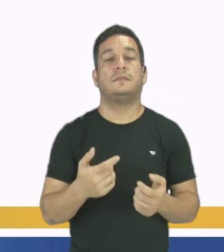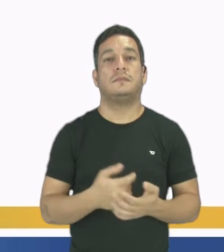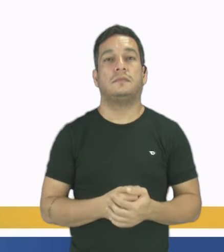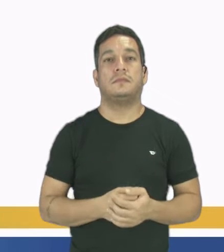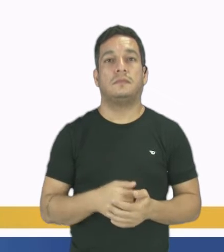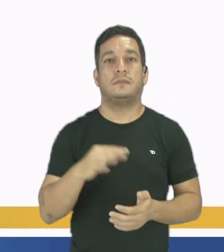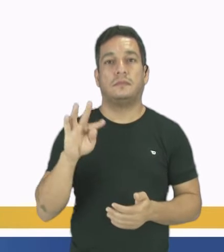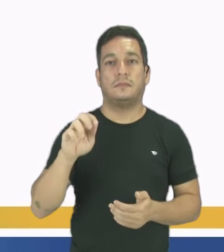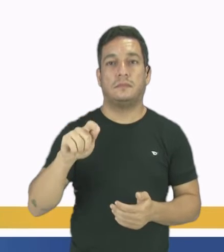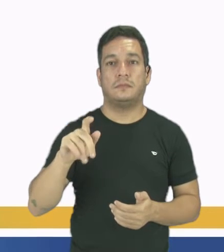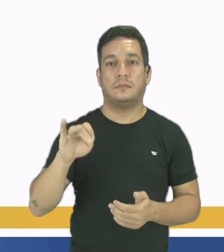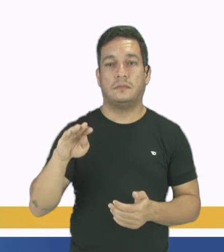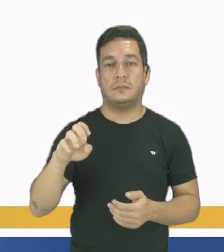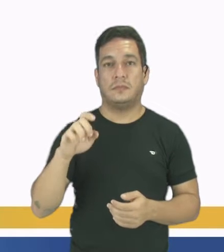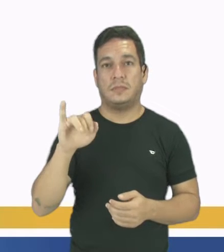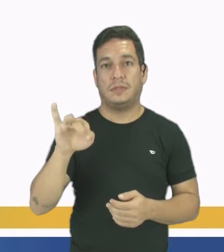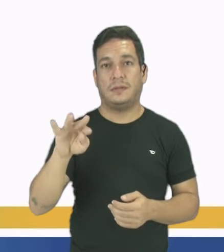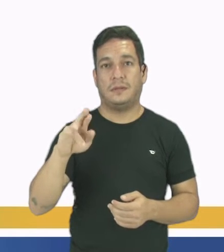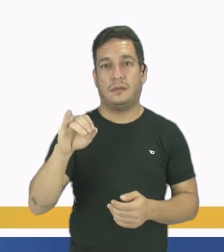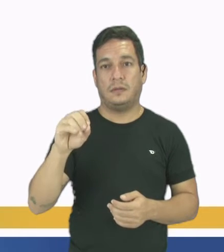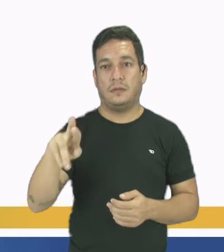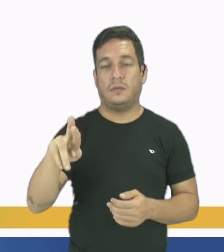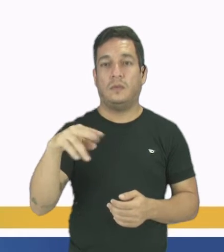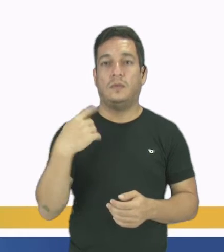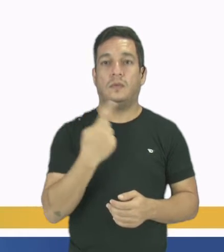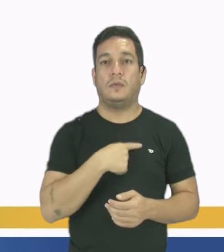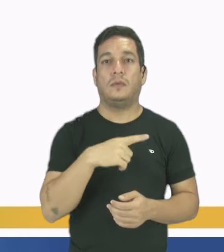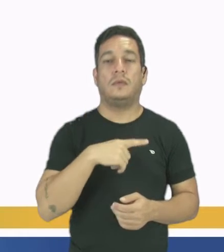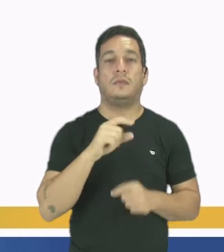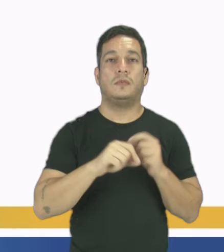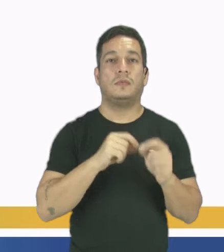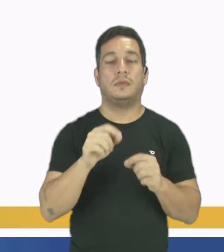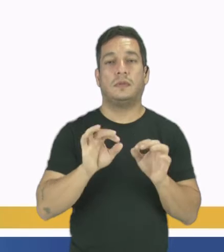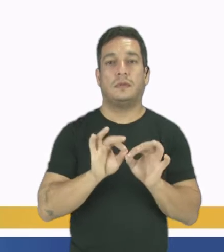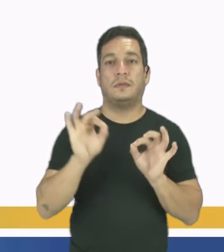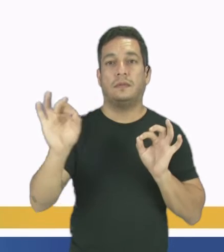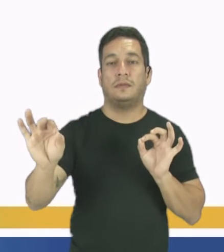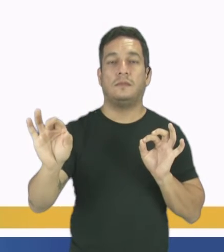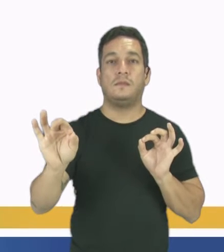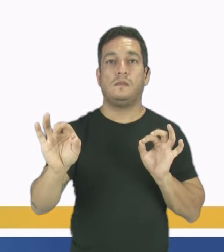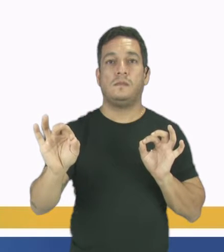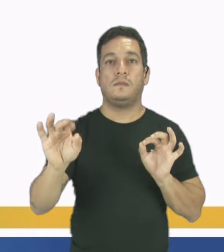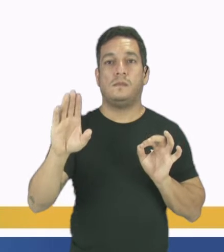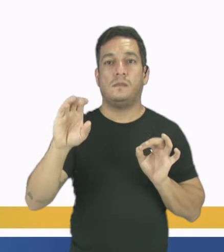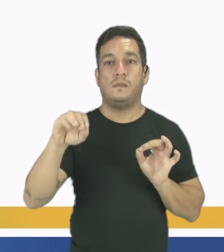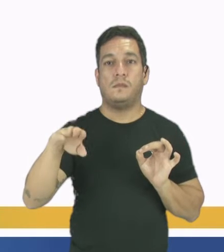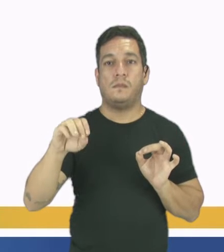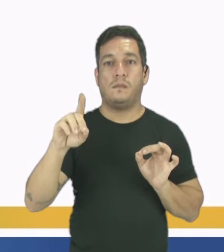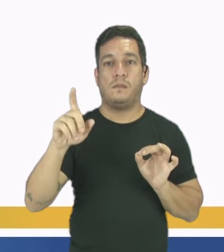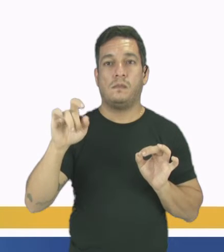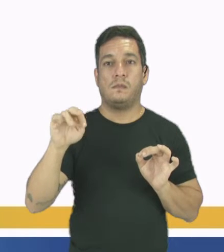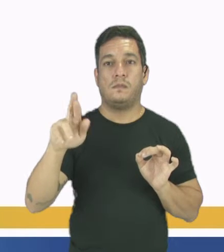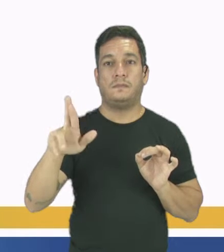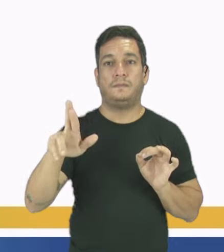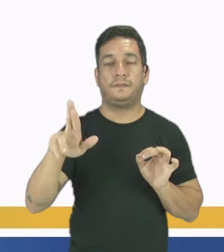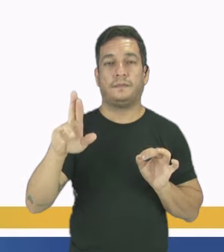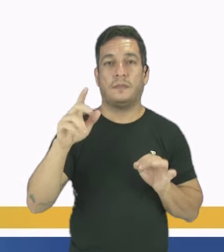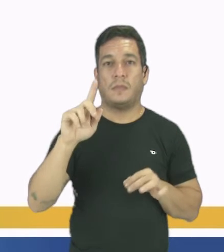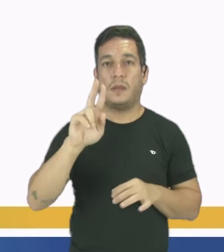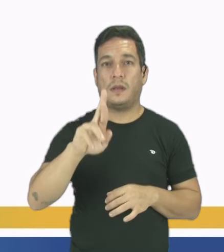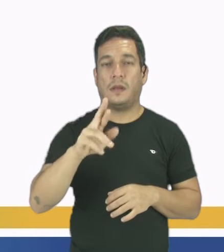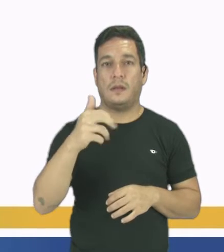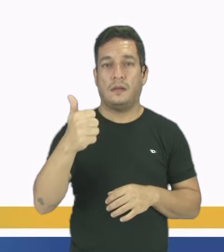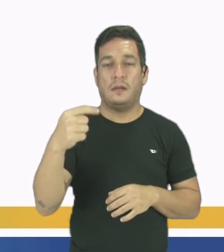A tangente interior, nós teremos a distância modular do